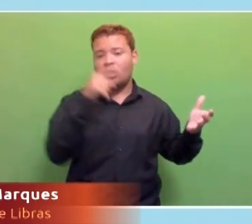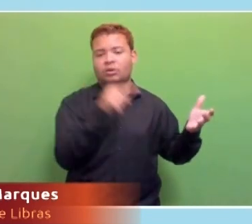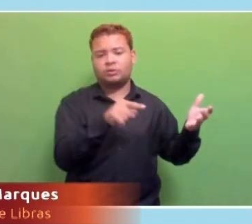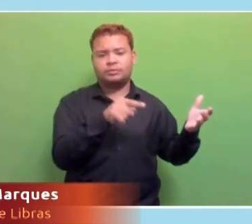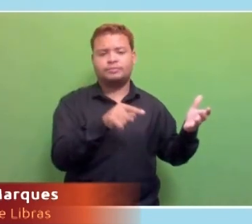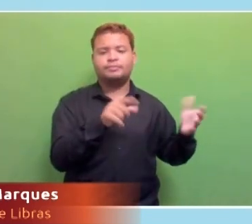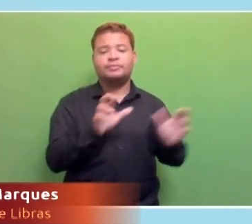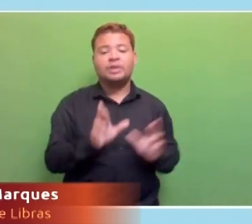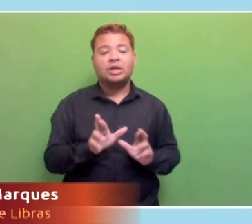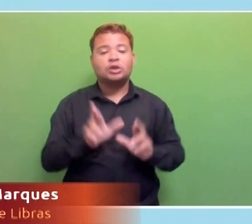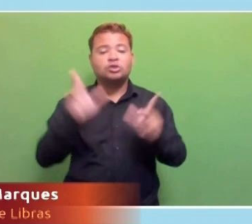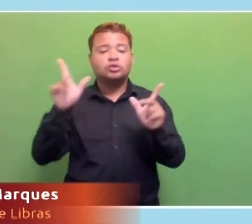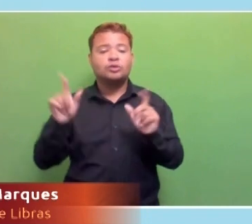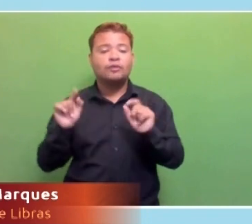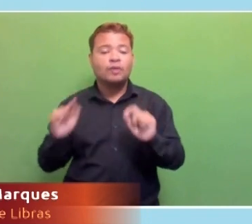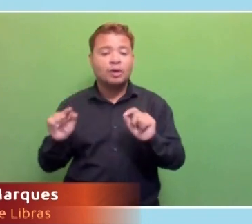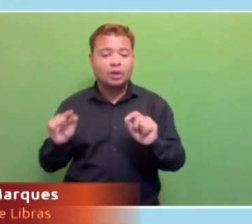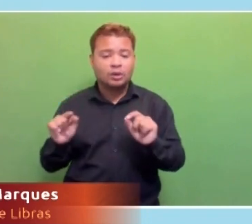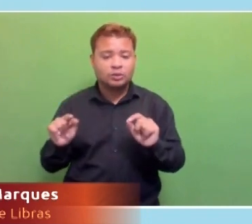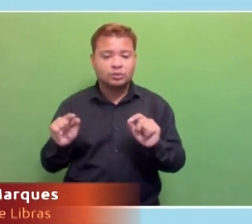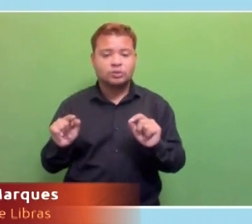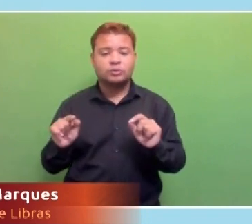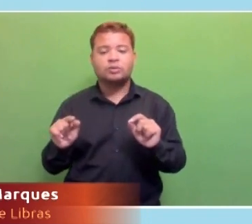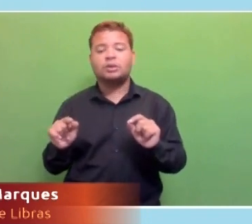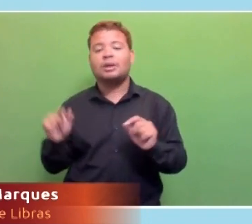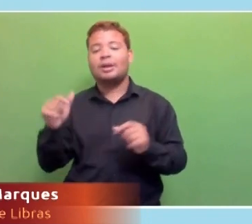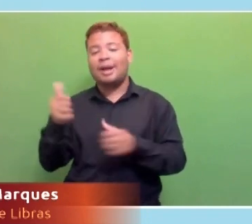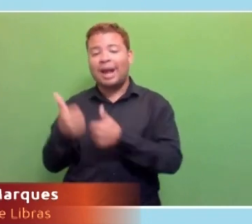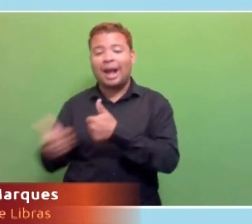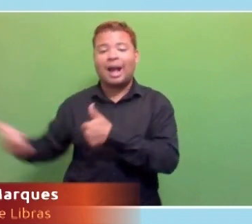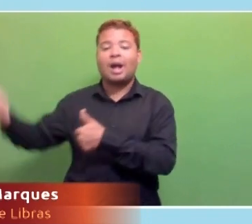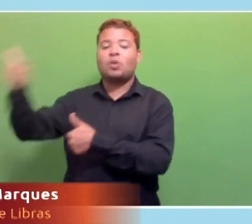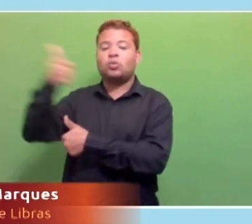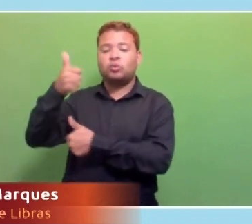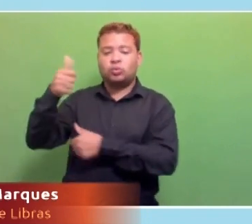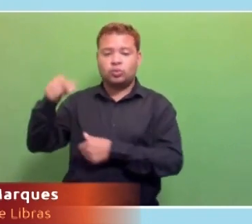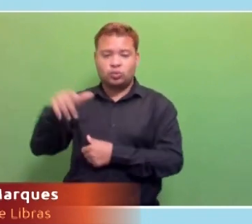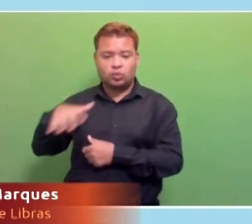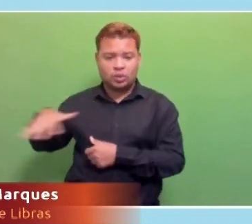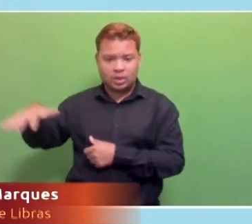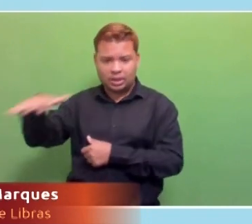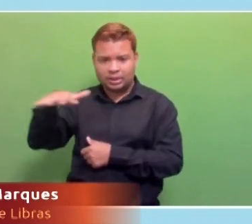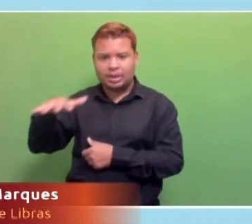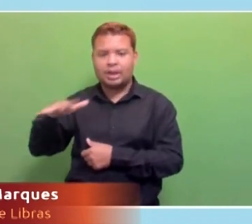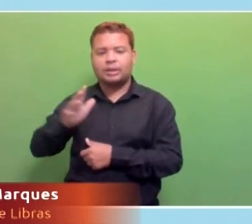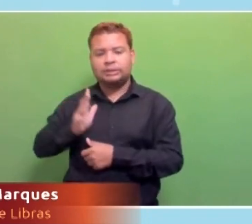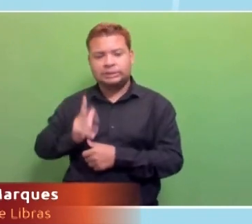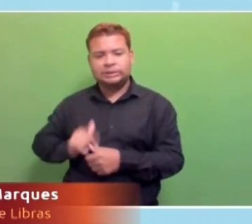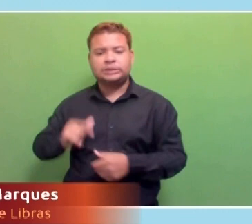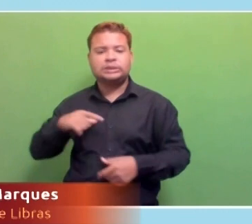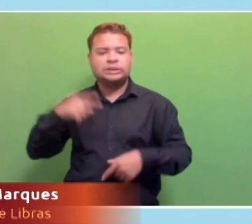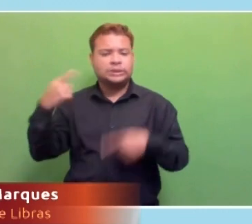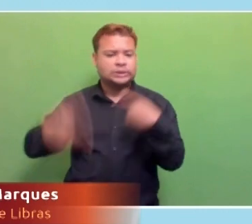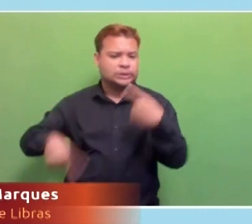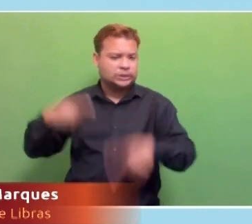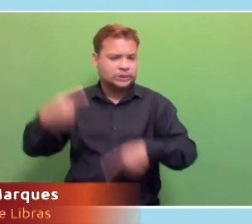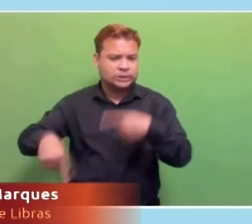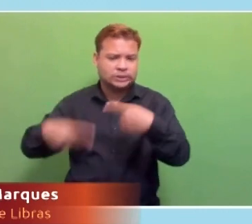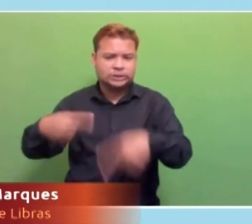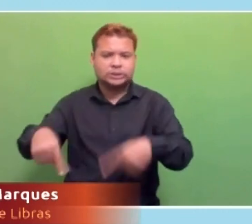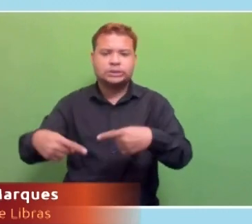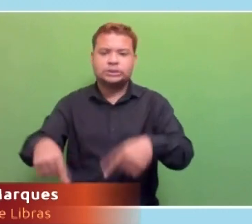Autoridade Nacional Palestina, que vê muito discutida a própria legitimação de representar o